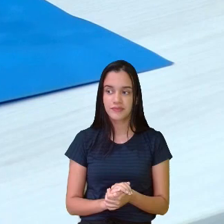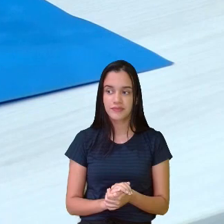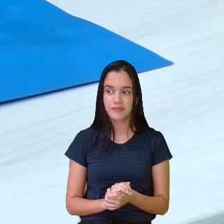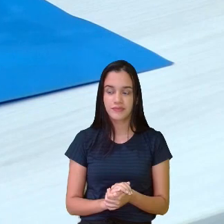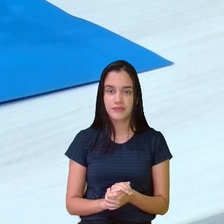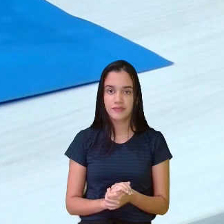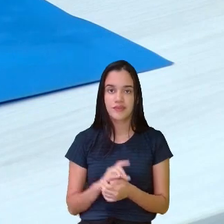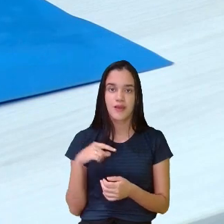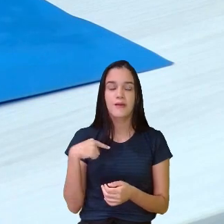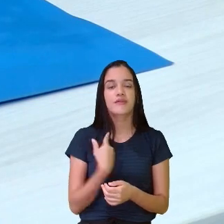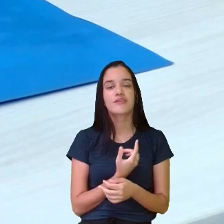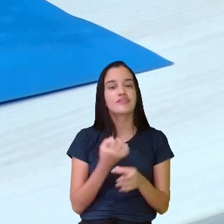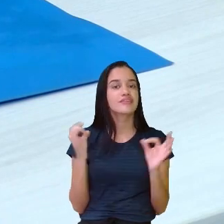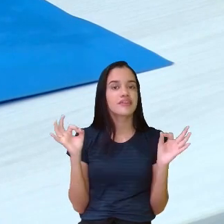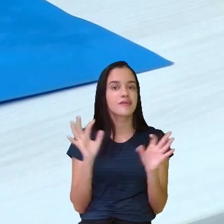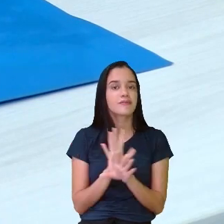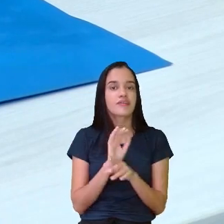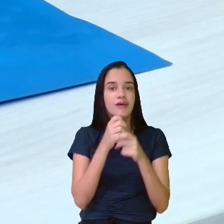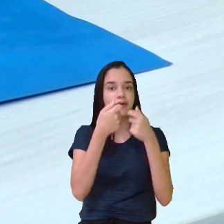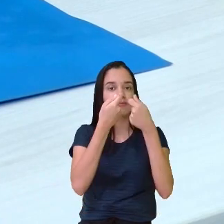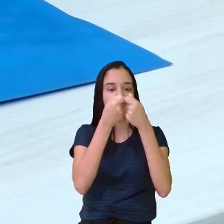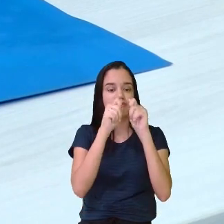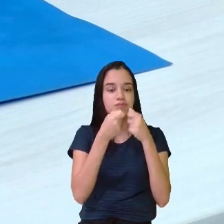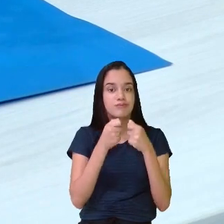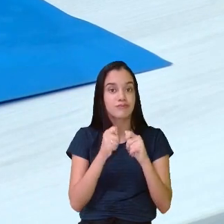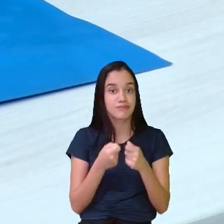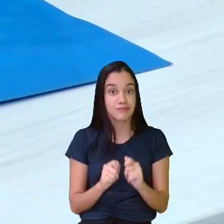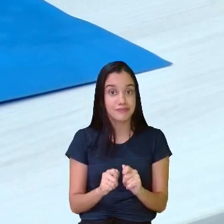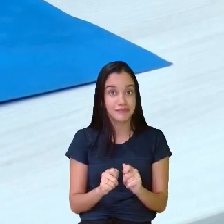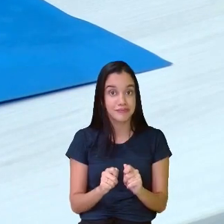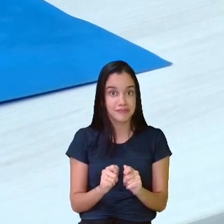finalizar a nossa trança.